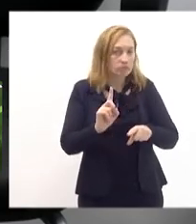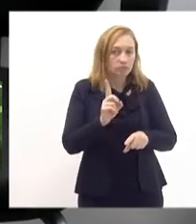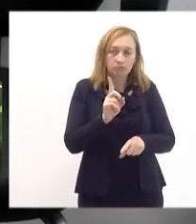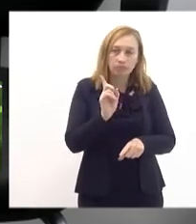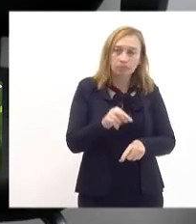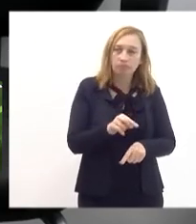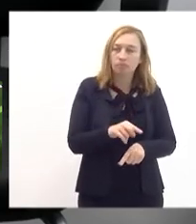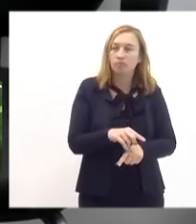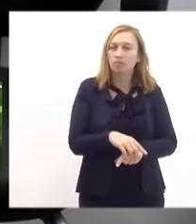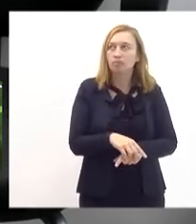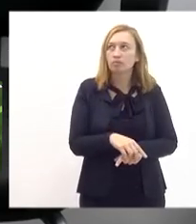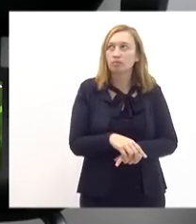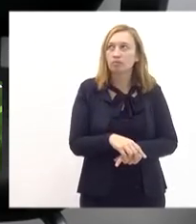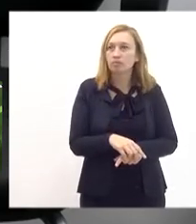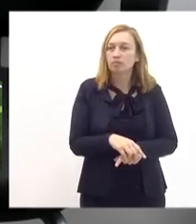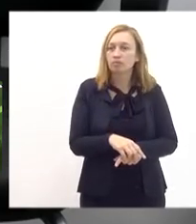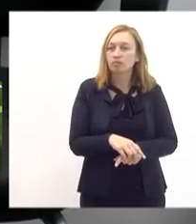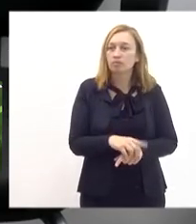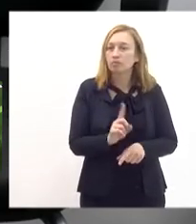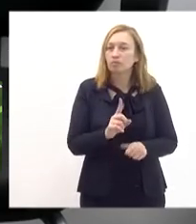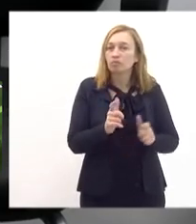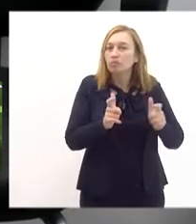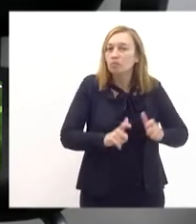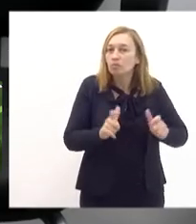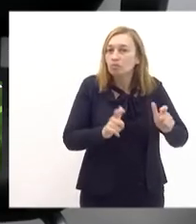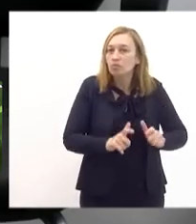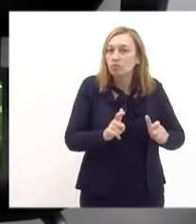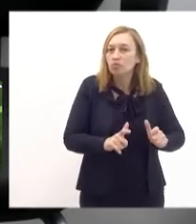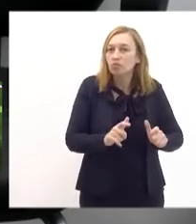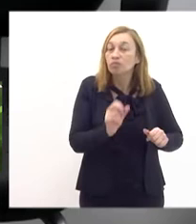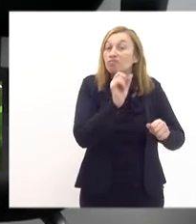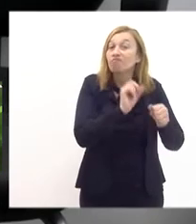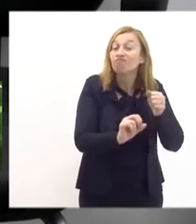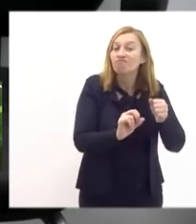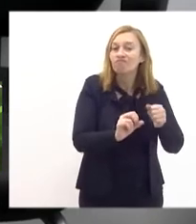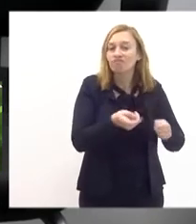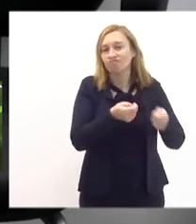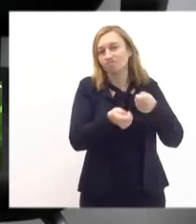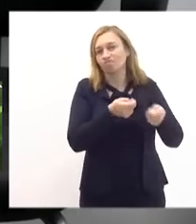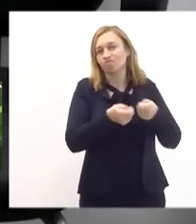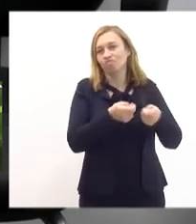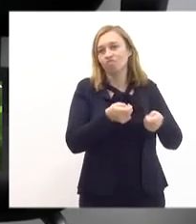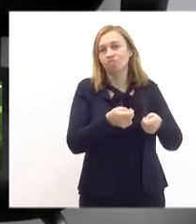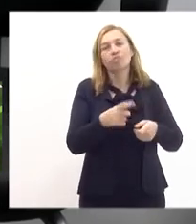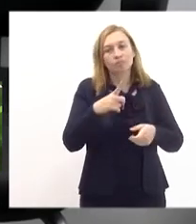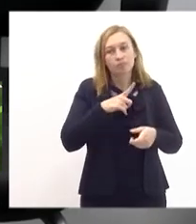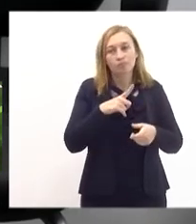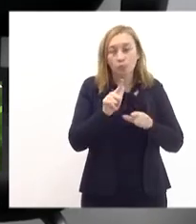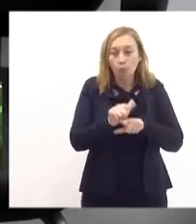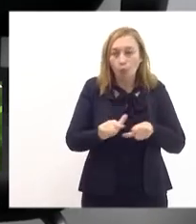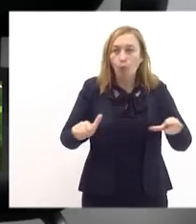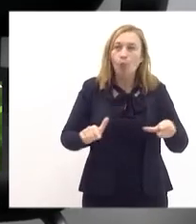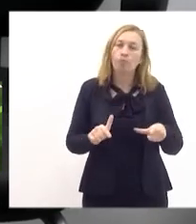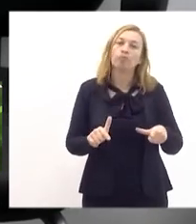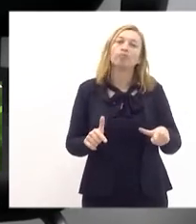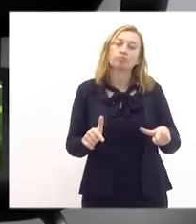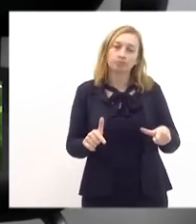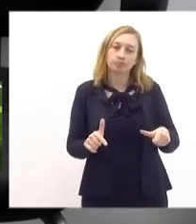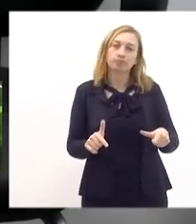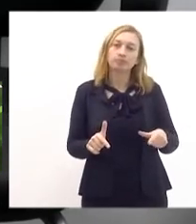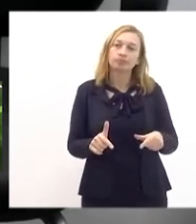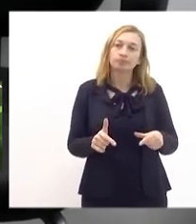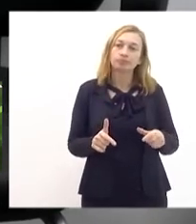é a CGE não é o órgão que exerce esse controle. Existe realmente um vazio normativo